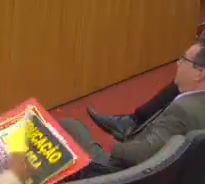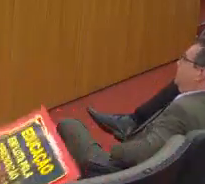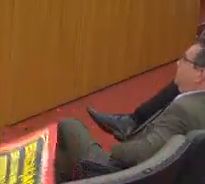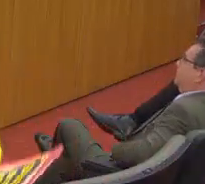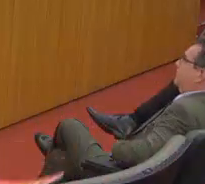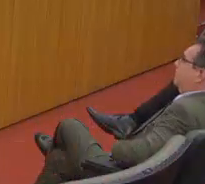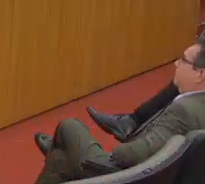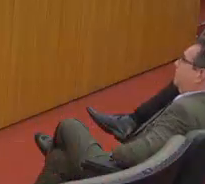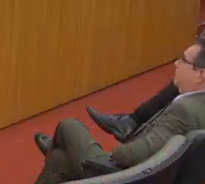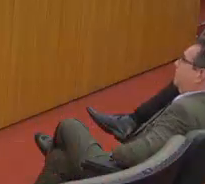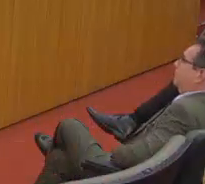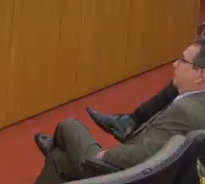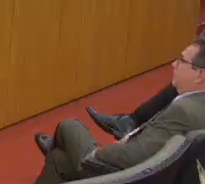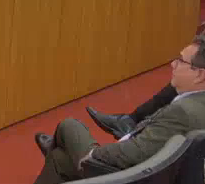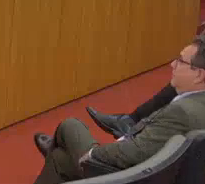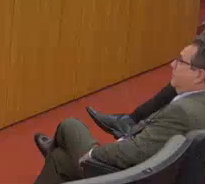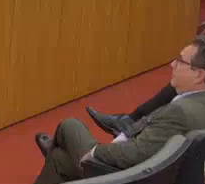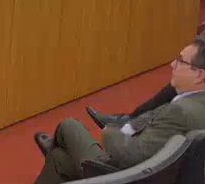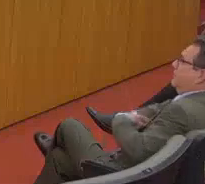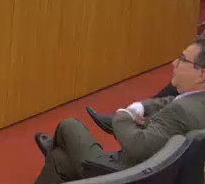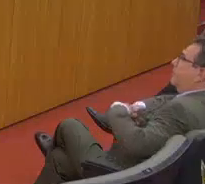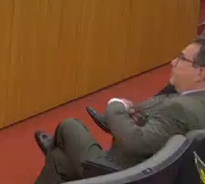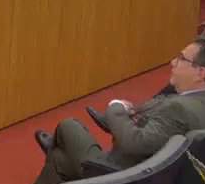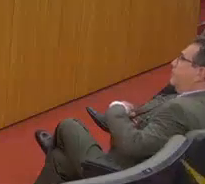é o seu segundo Assembleia